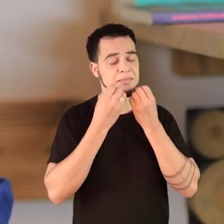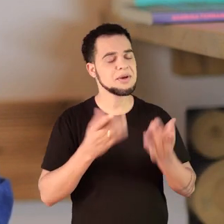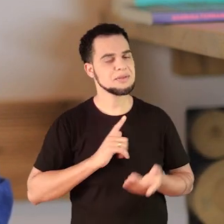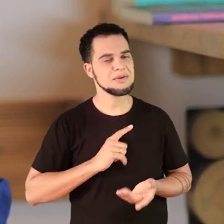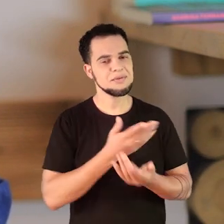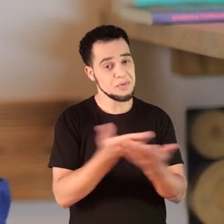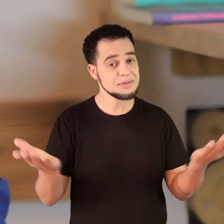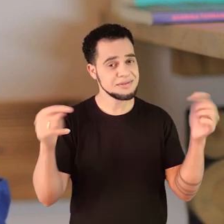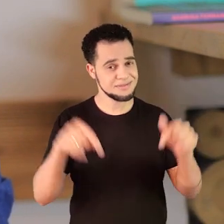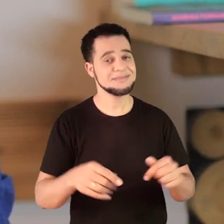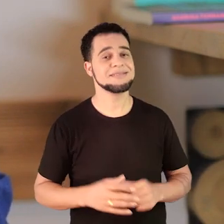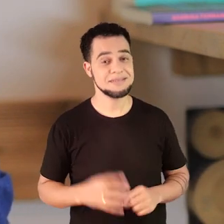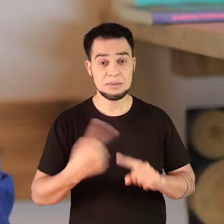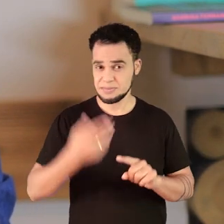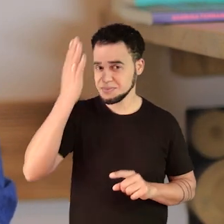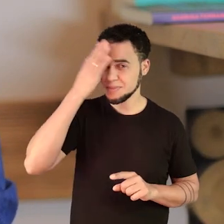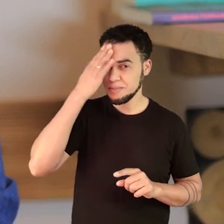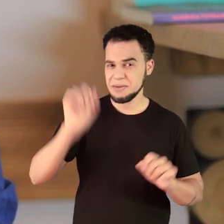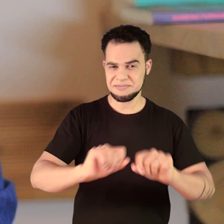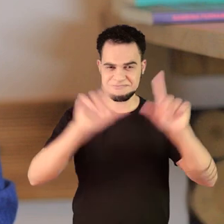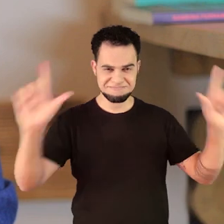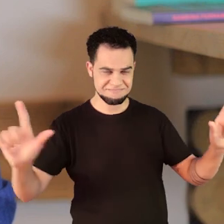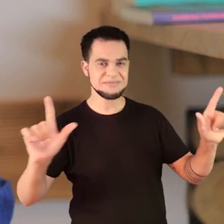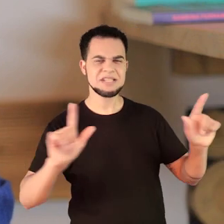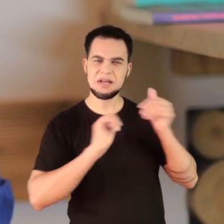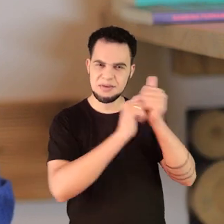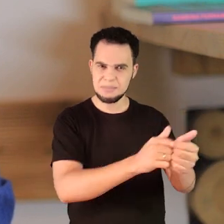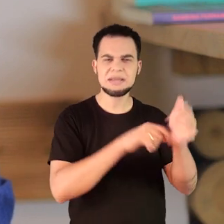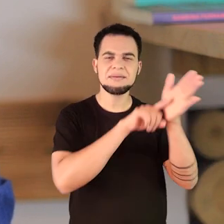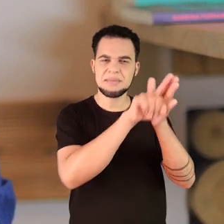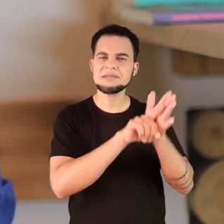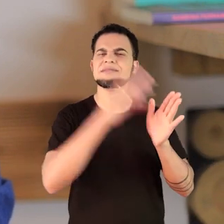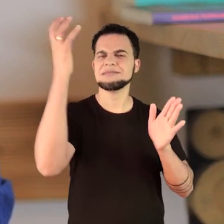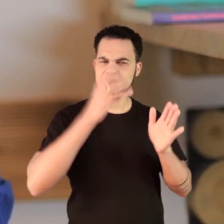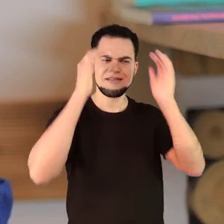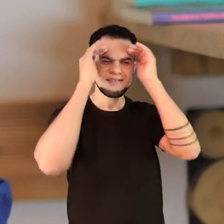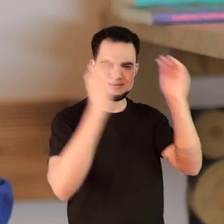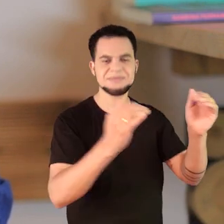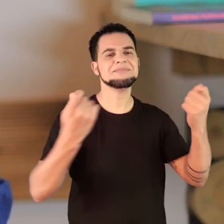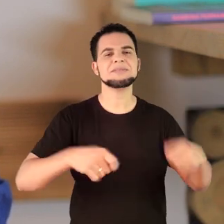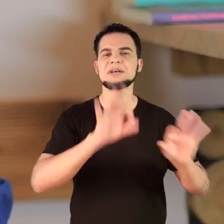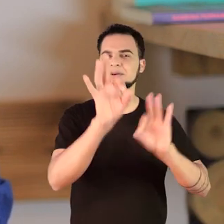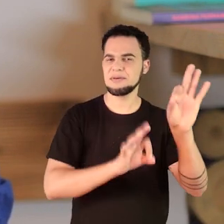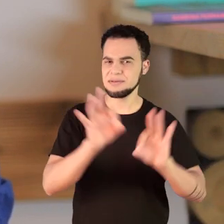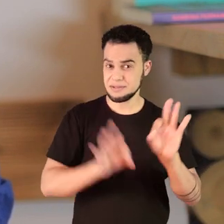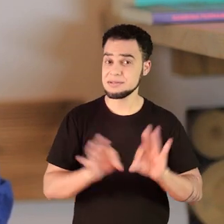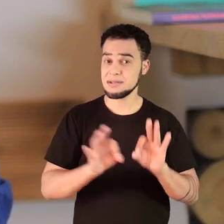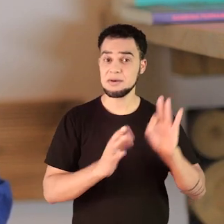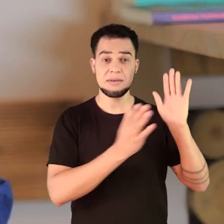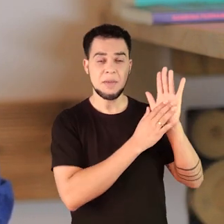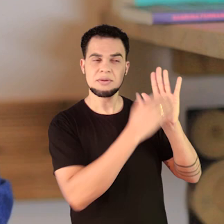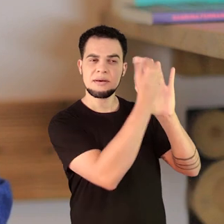tem vocês aqui, porque sabemos que nesse canal quem acompanha leva pesquisa muito a sério. É preciso muita organização